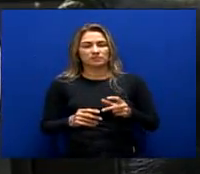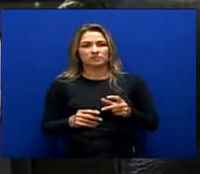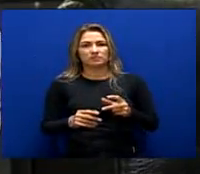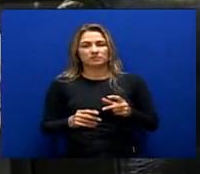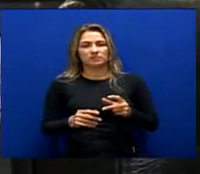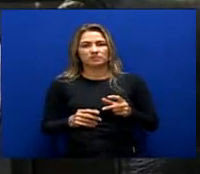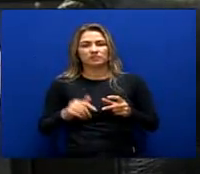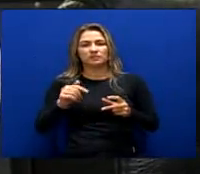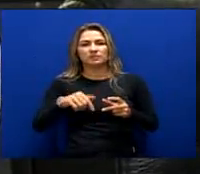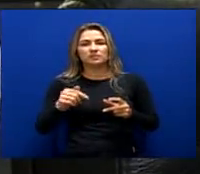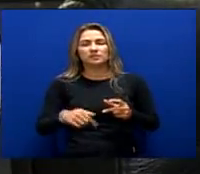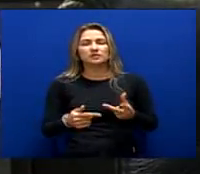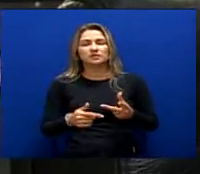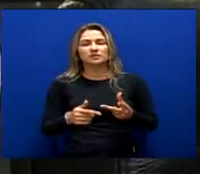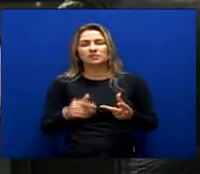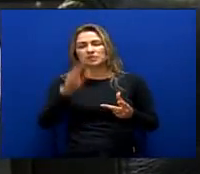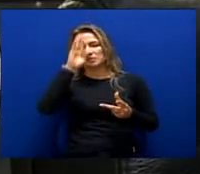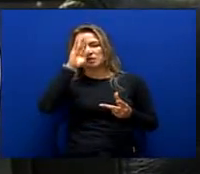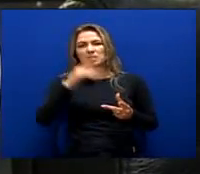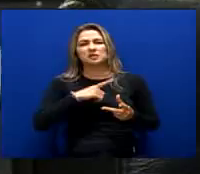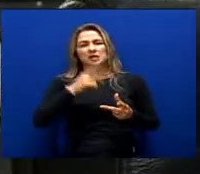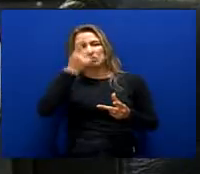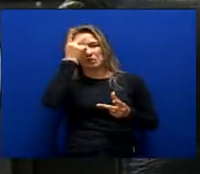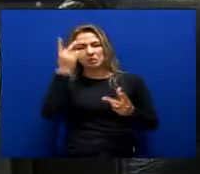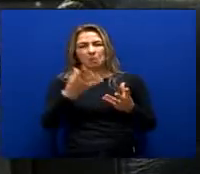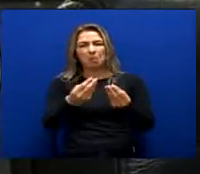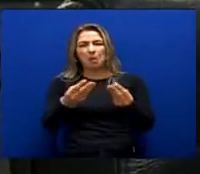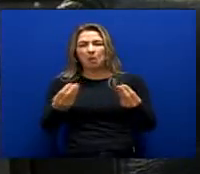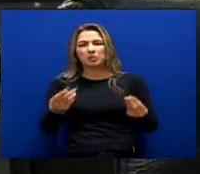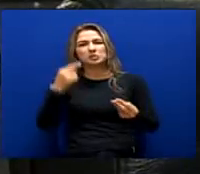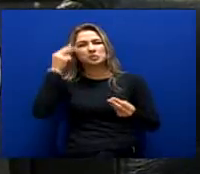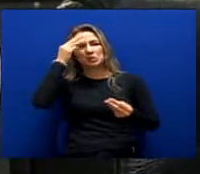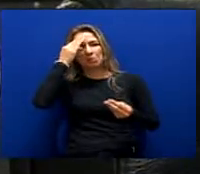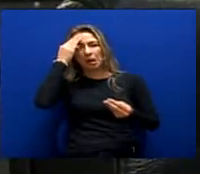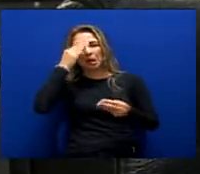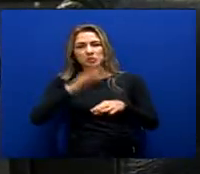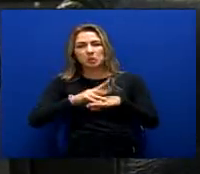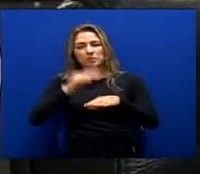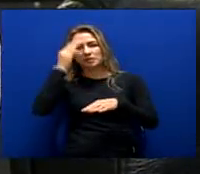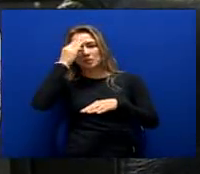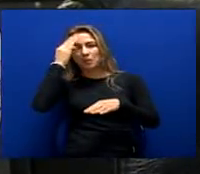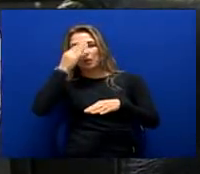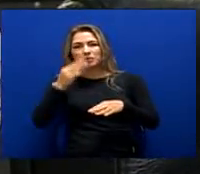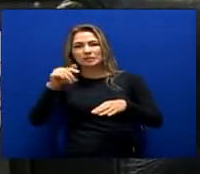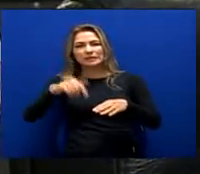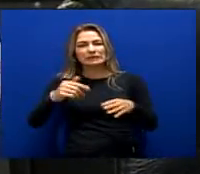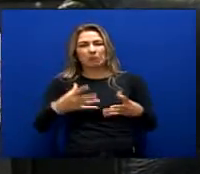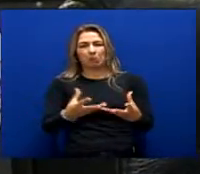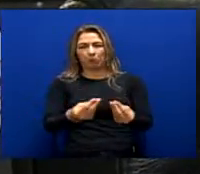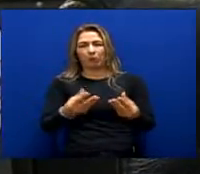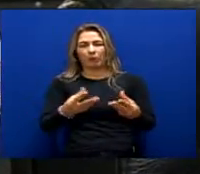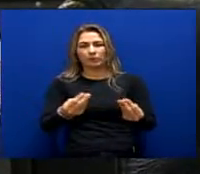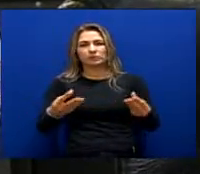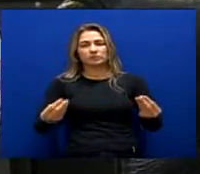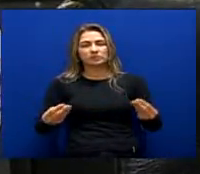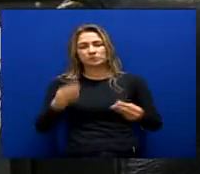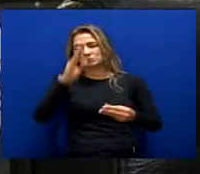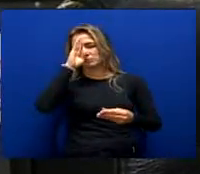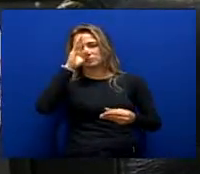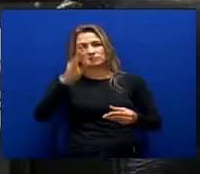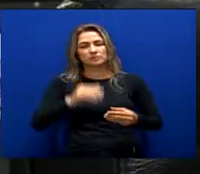pólo manicomial da américa latina então sorocaba tinha um compromisso e uma responsabilidade